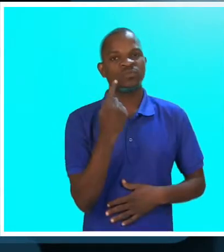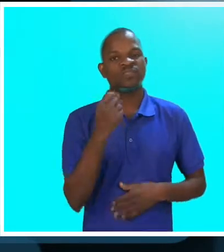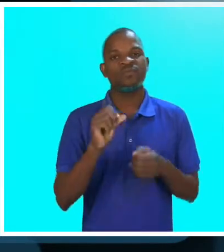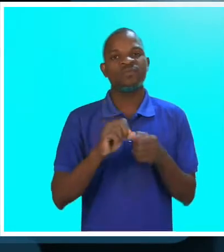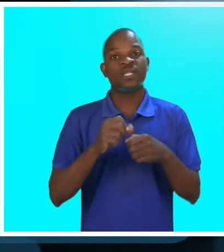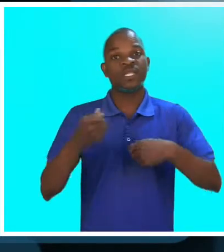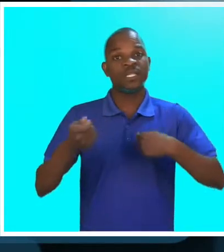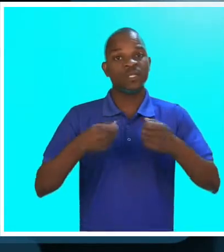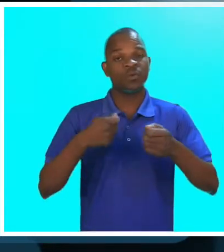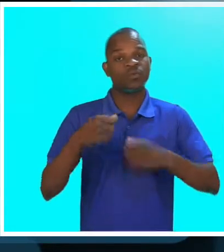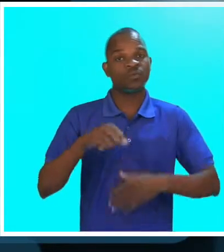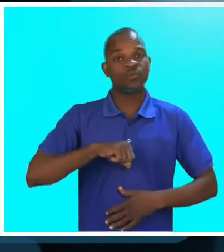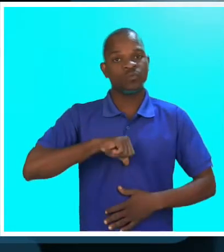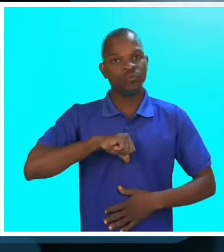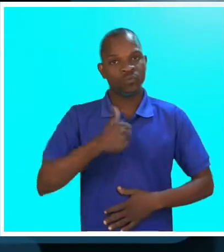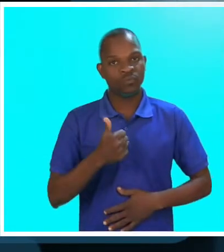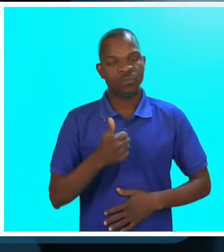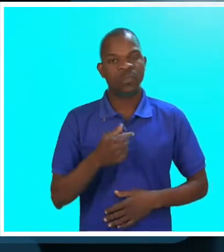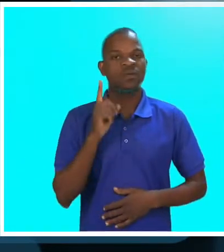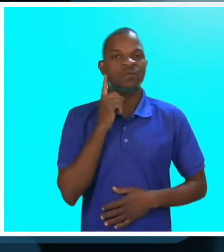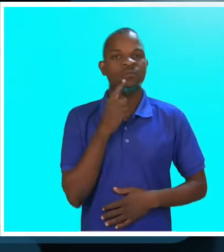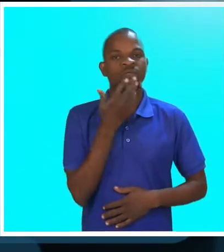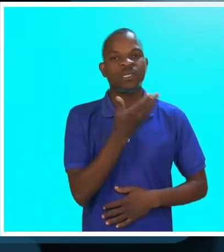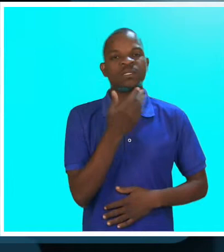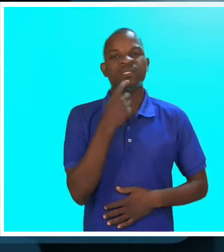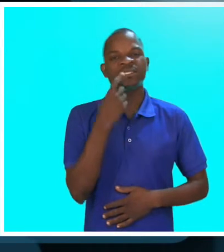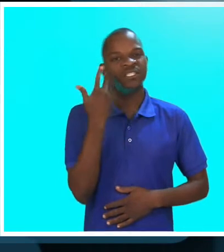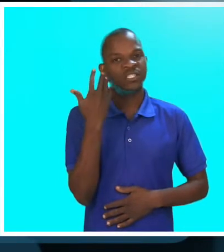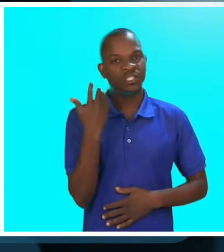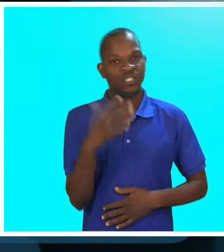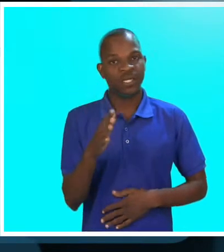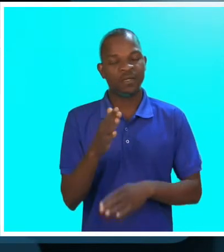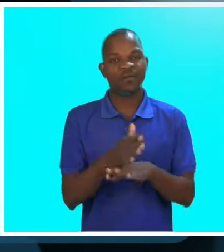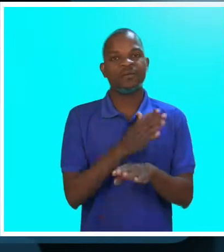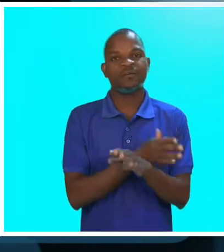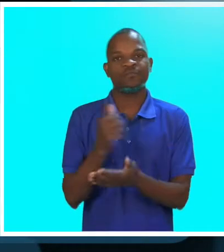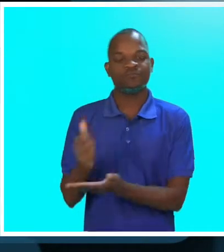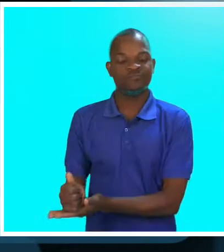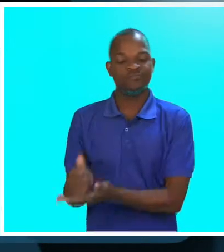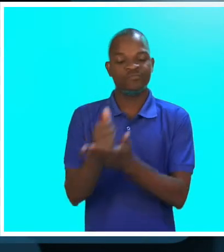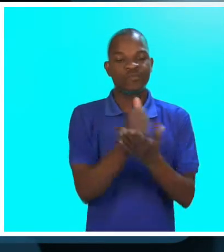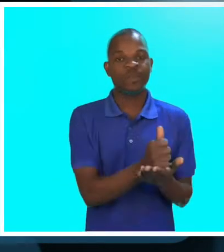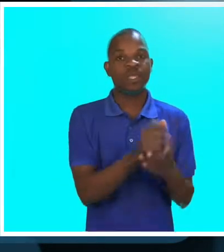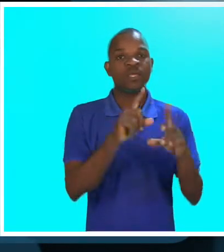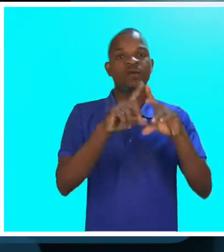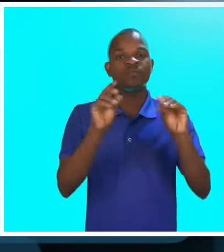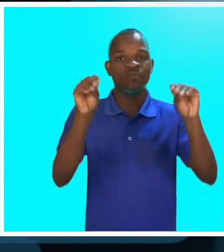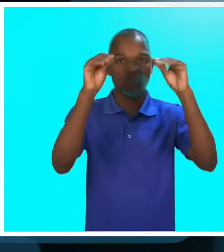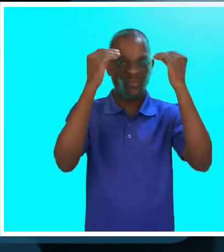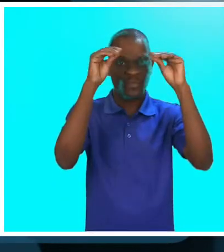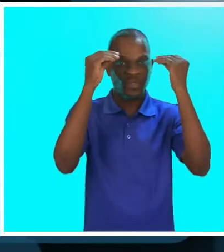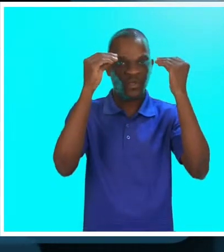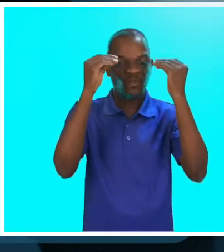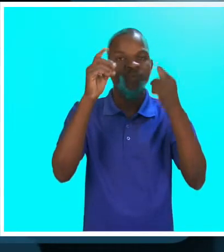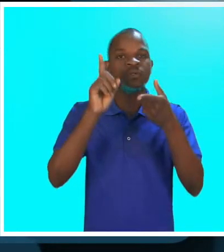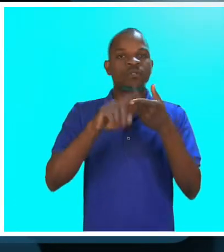conseguiam ter nenhum alto e insistente ele já tivemos uma parte de uma formação